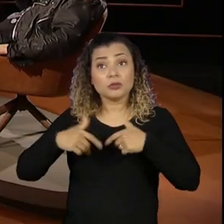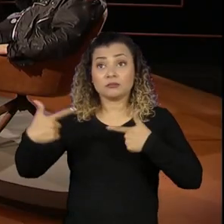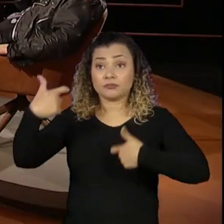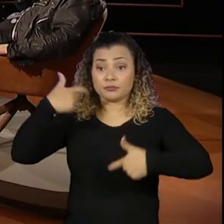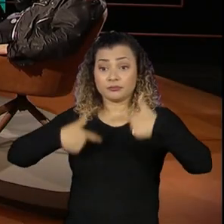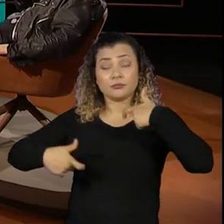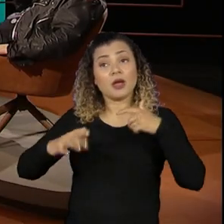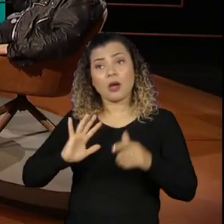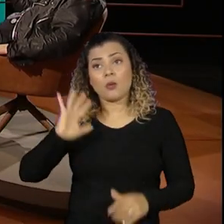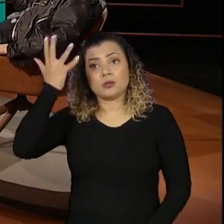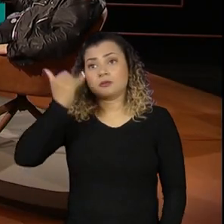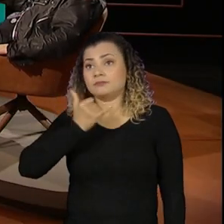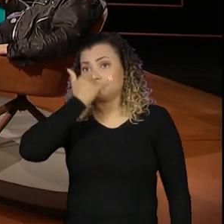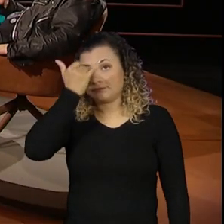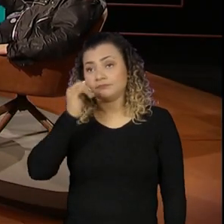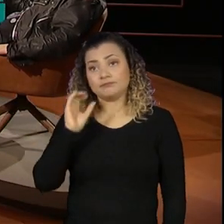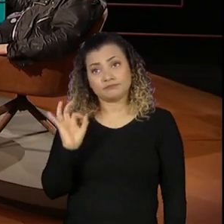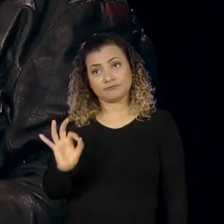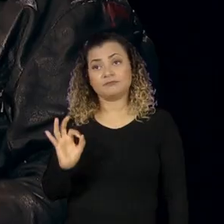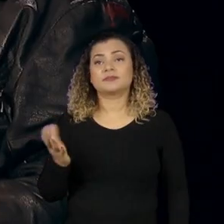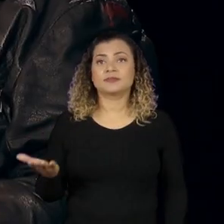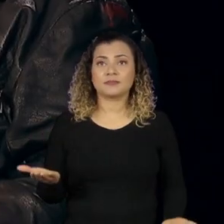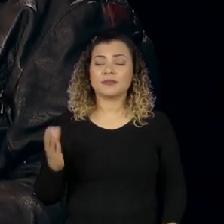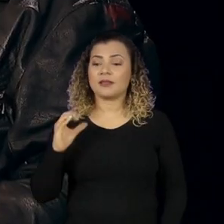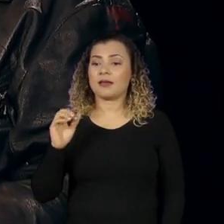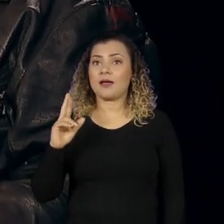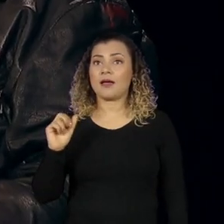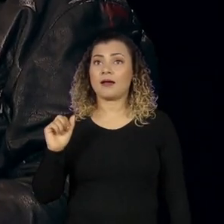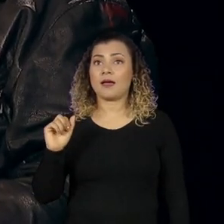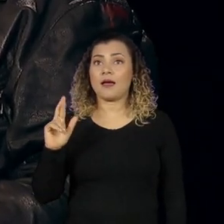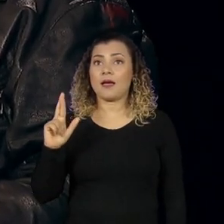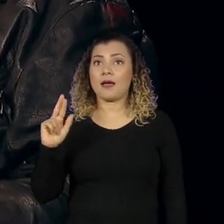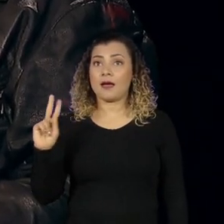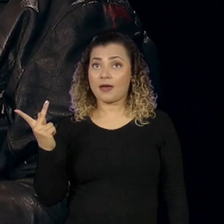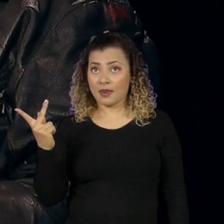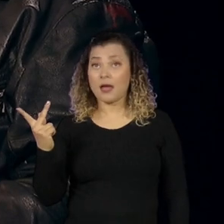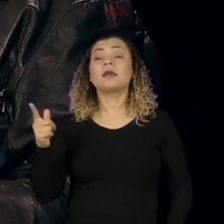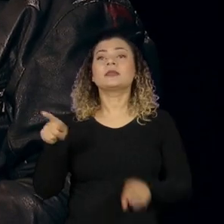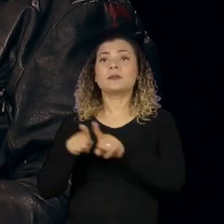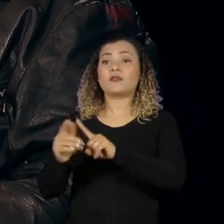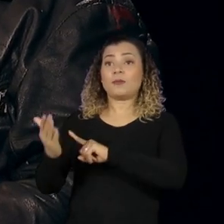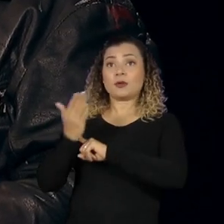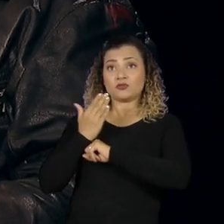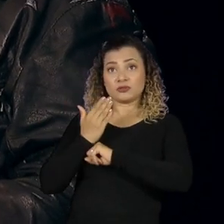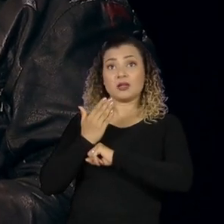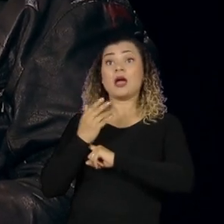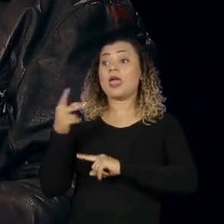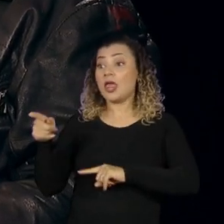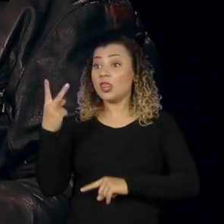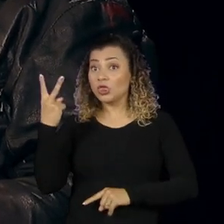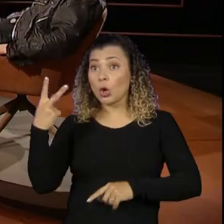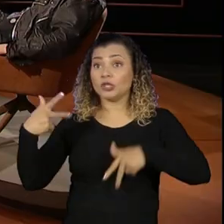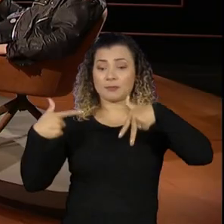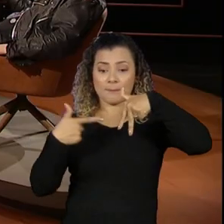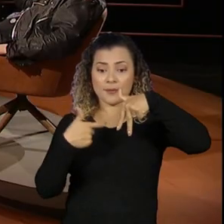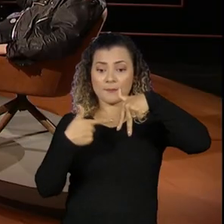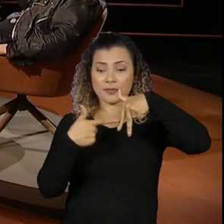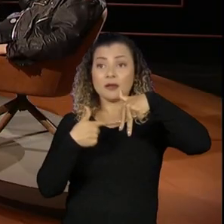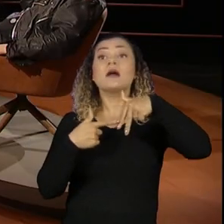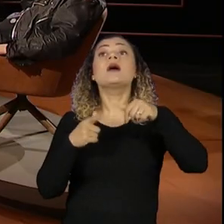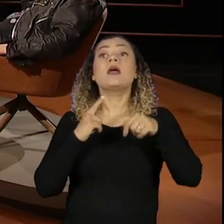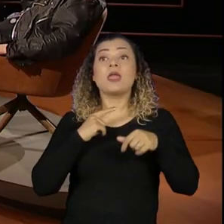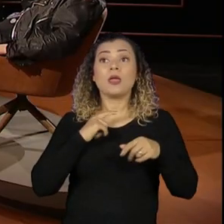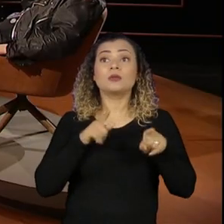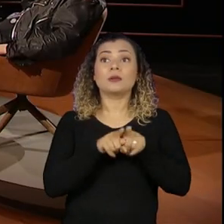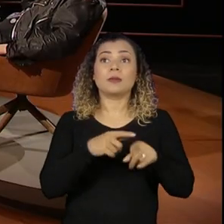comigo, fatalidade, né? O Cacará foi me ajudar, então ele levou 2 tiros na perna também. E eu levei 3, até uma bala